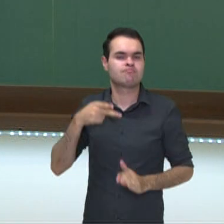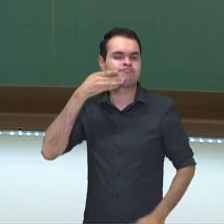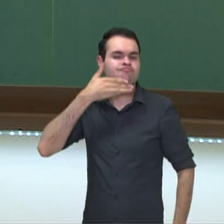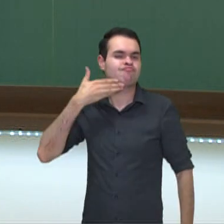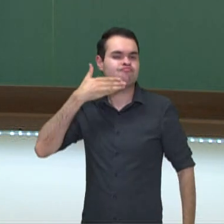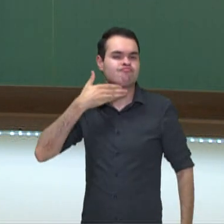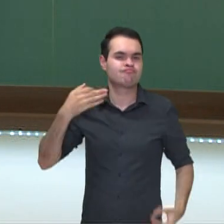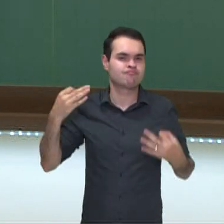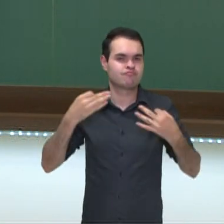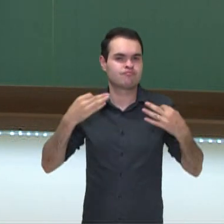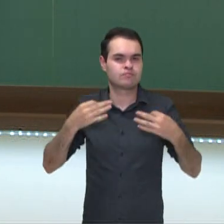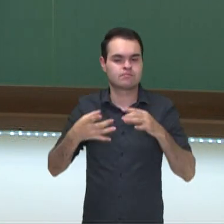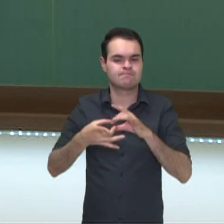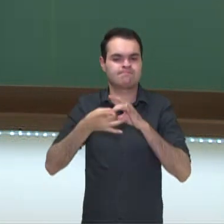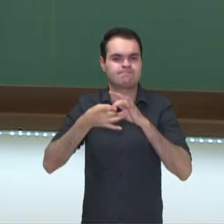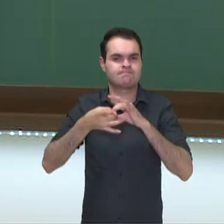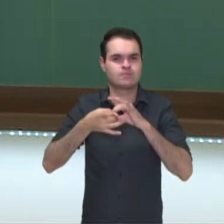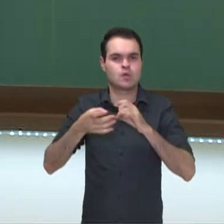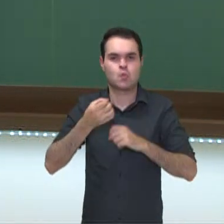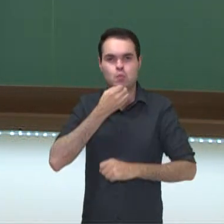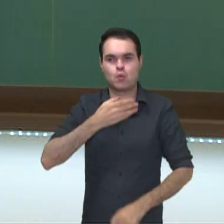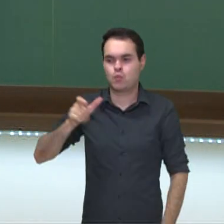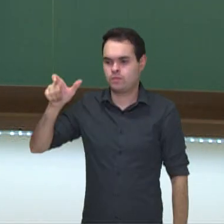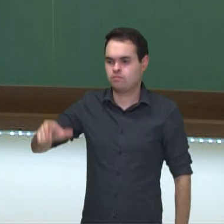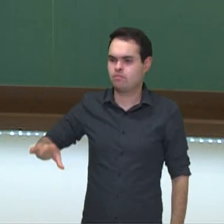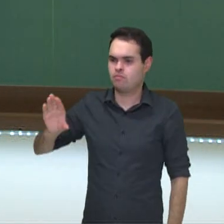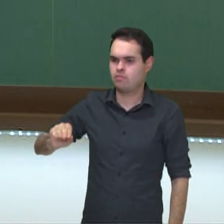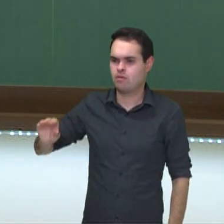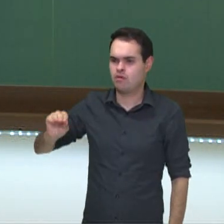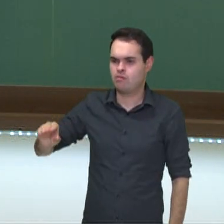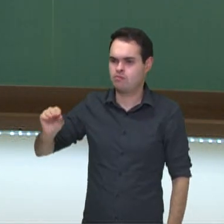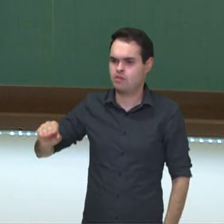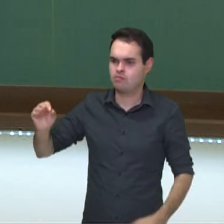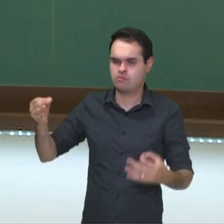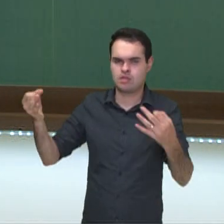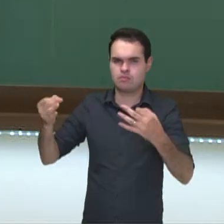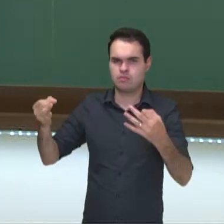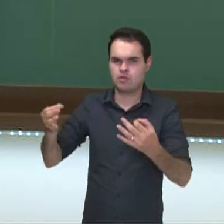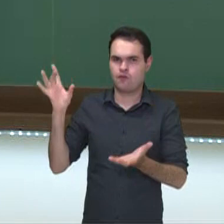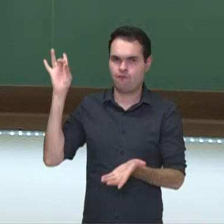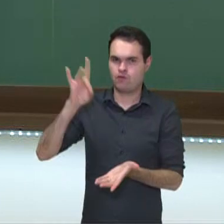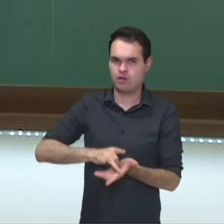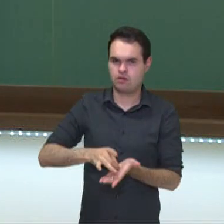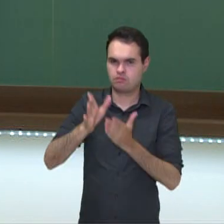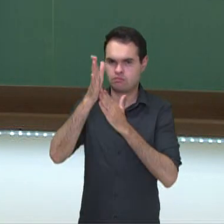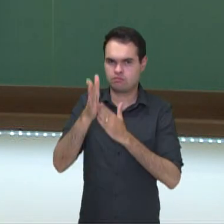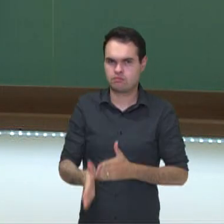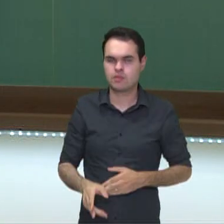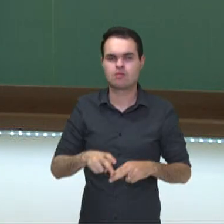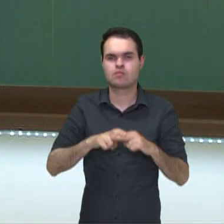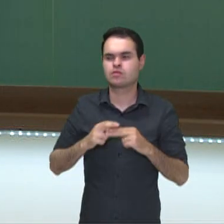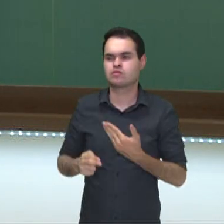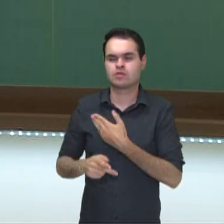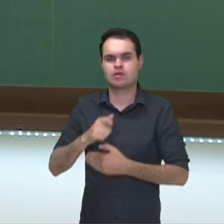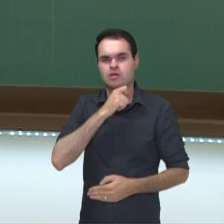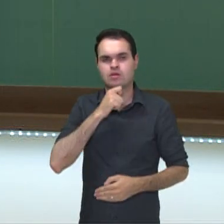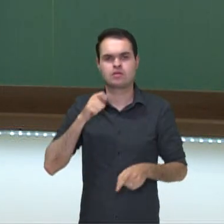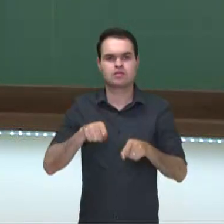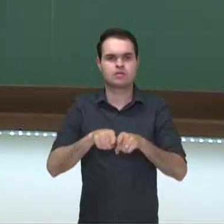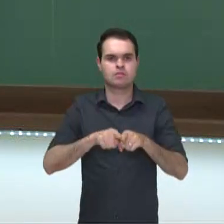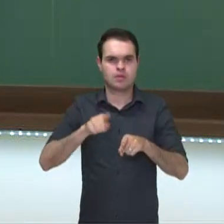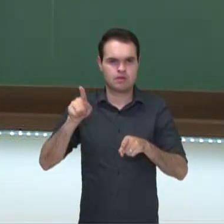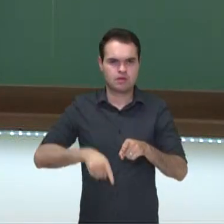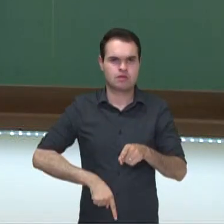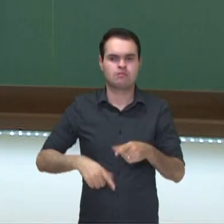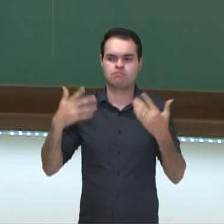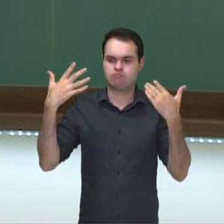o compromisso que o bom orador precisa ter com a verdade. É por isso que o Aristóteles é também um